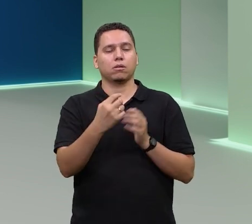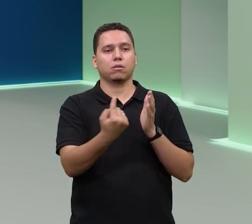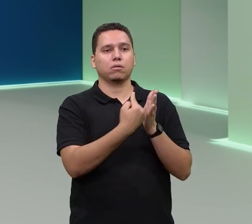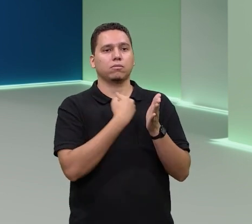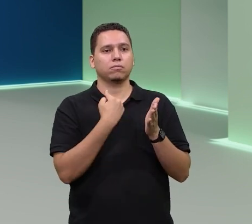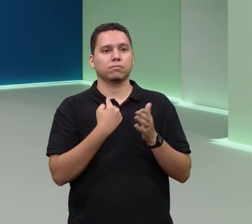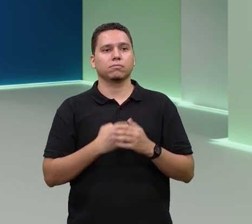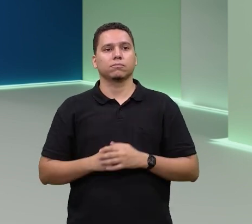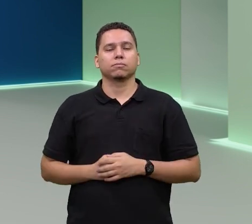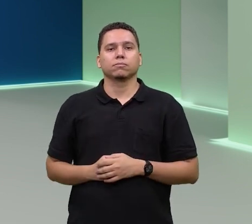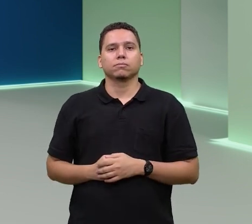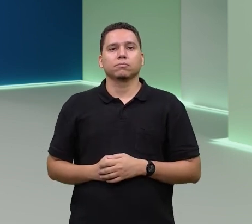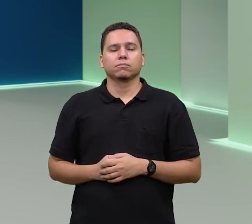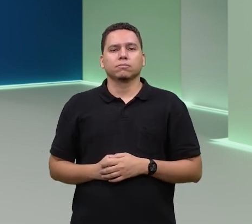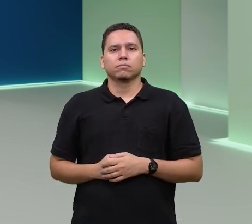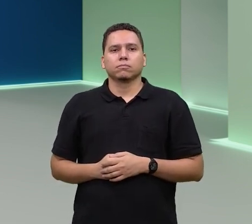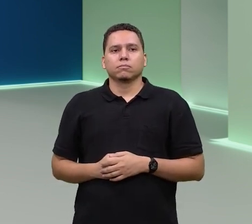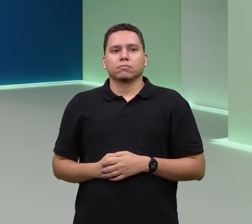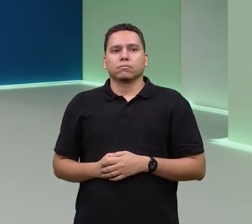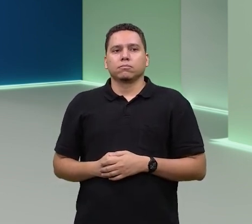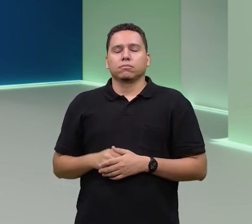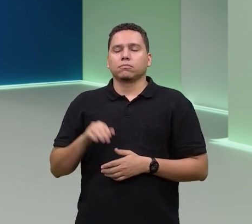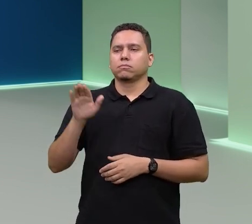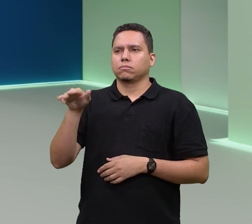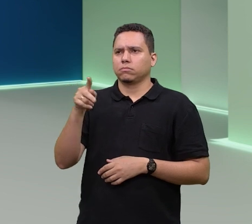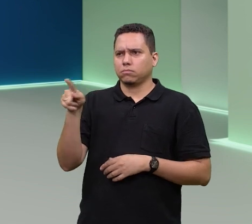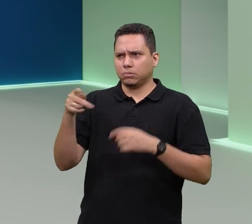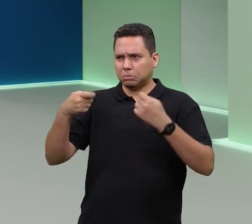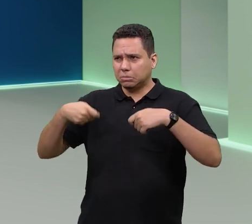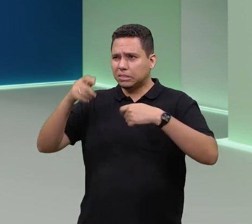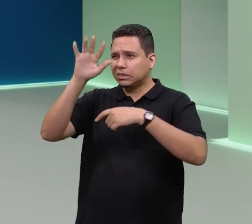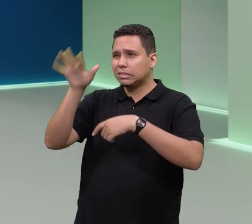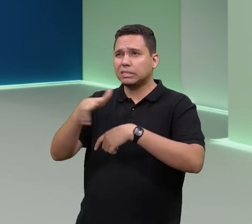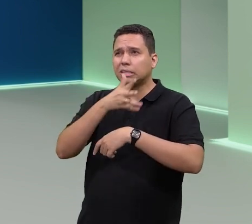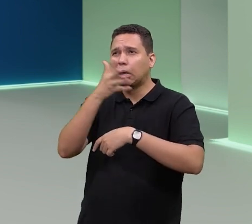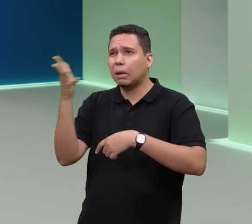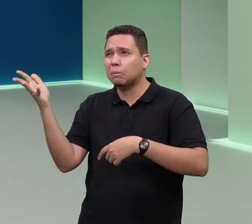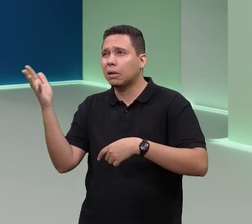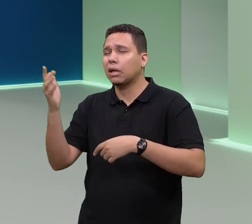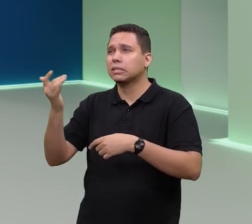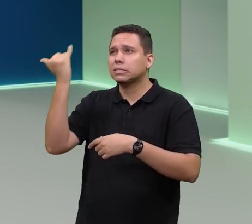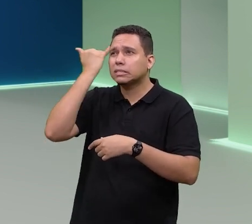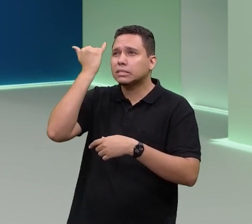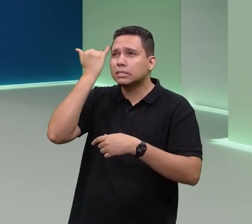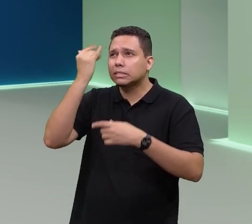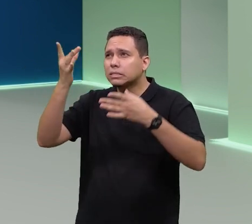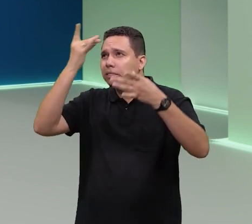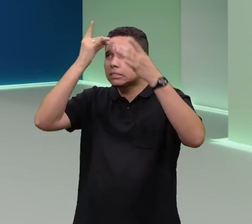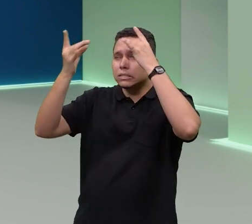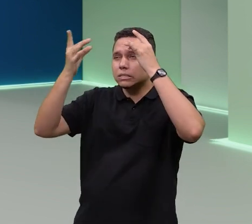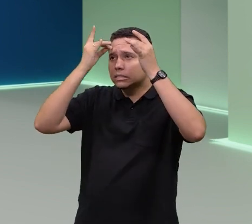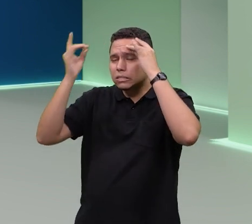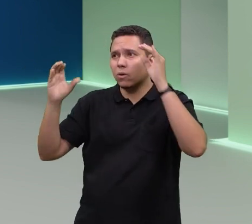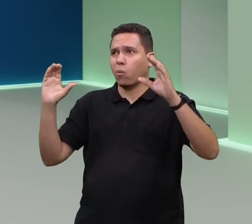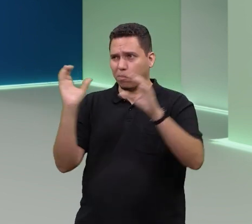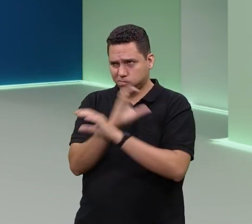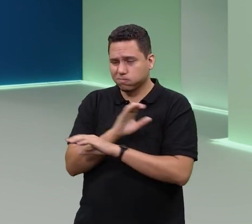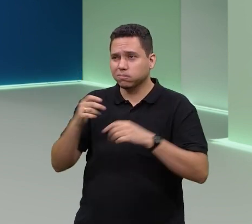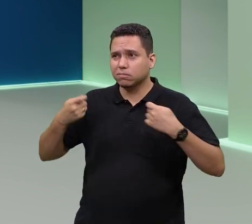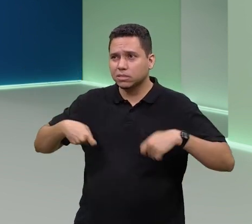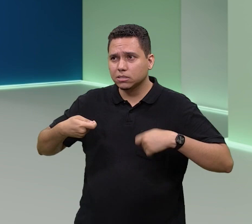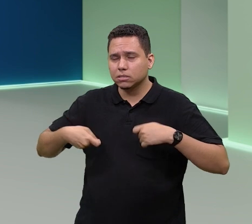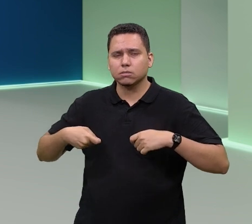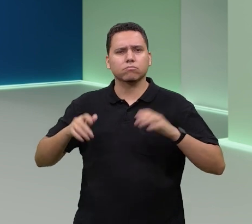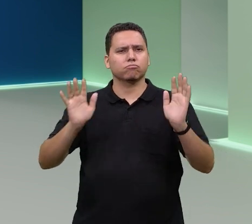bem, Léo? Mas, professor, eu vou ter que decorar essa tabela toda? Não, Léo, isso é uma coisa importante. Não se decora a